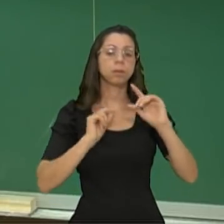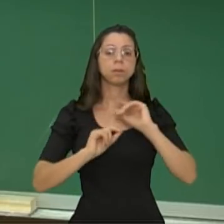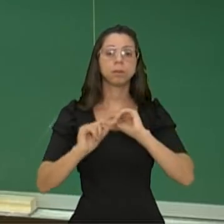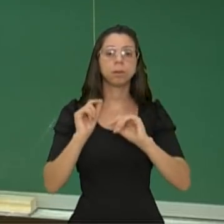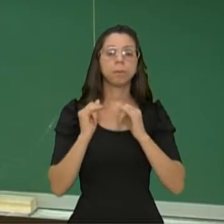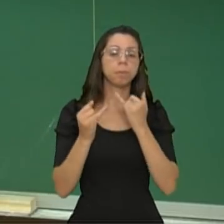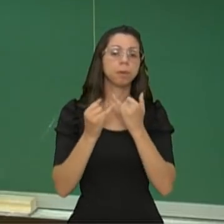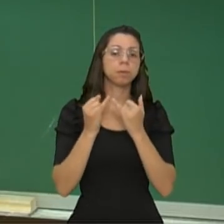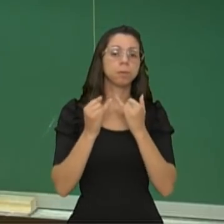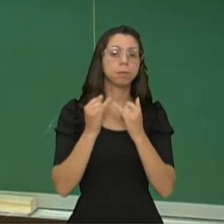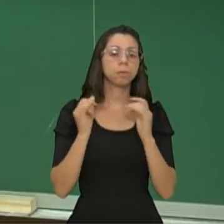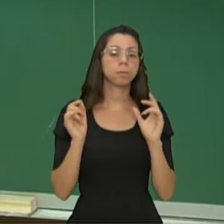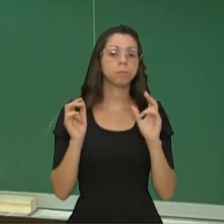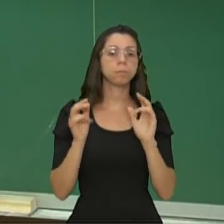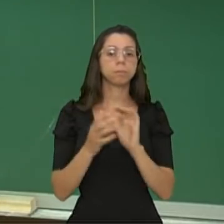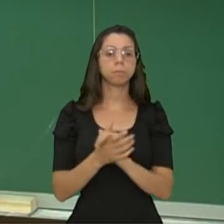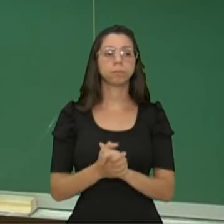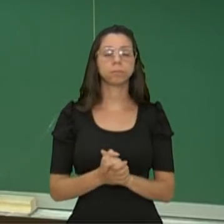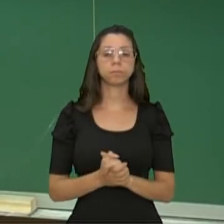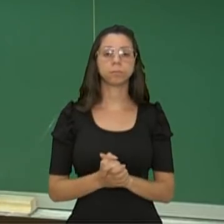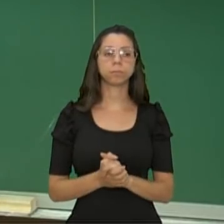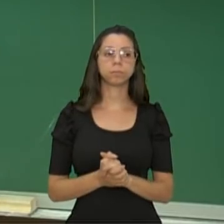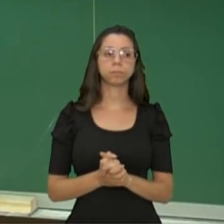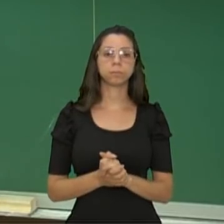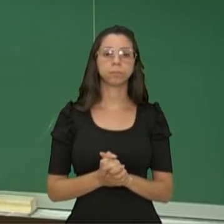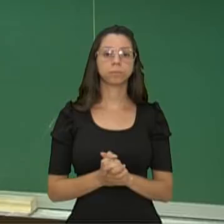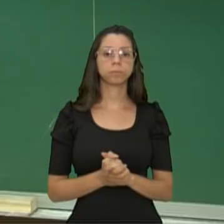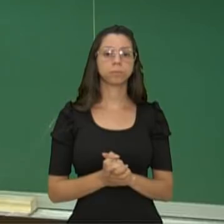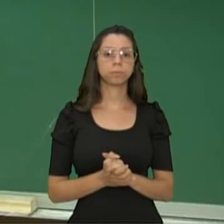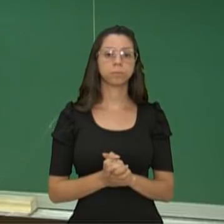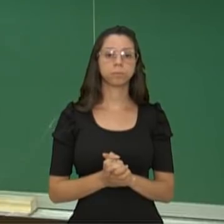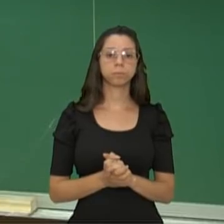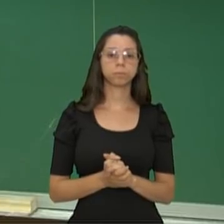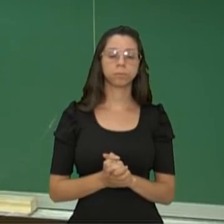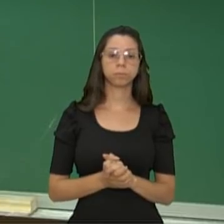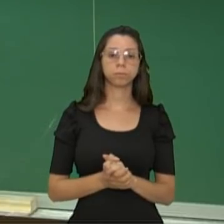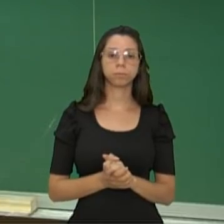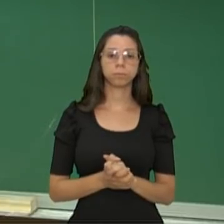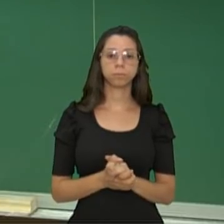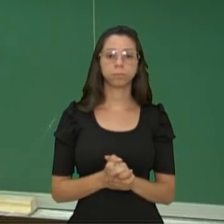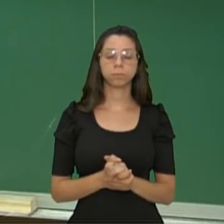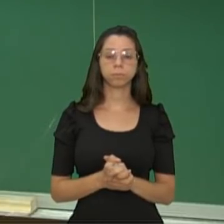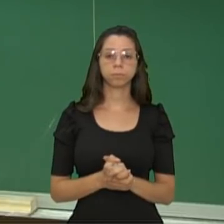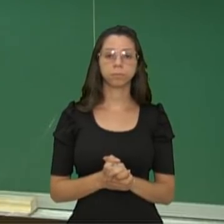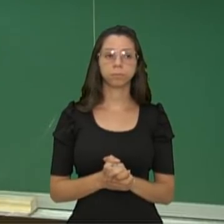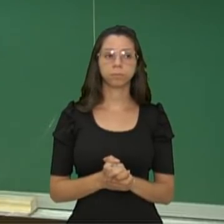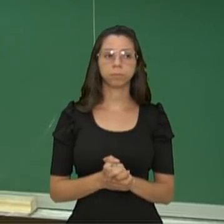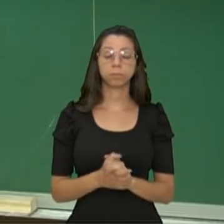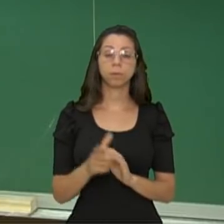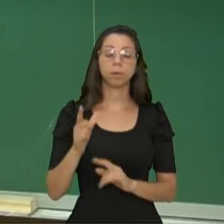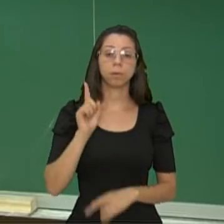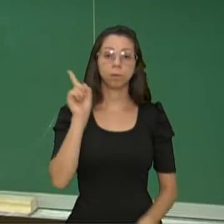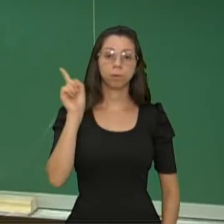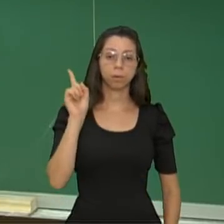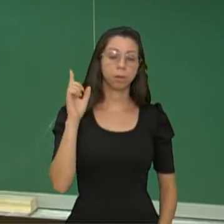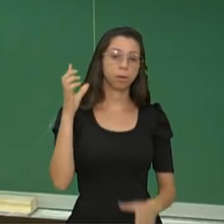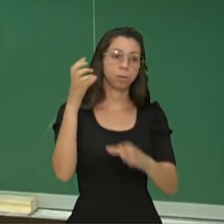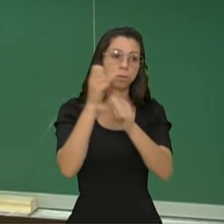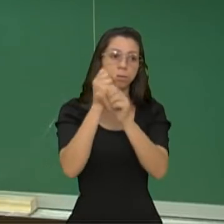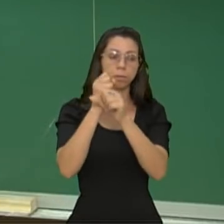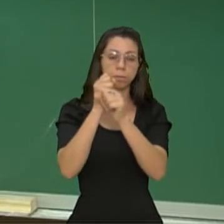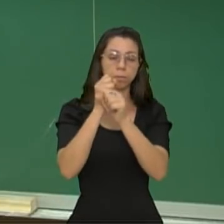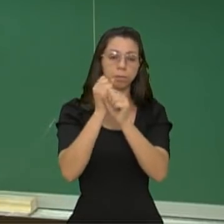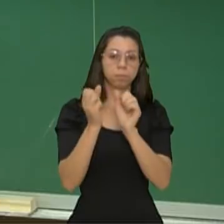possa obter o meu número consecutivo? Olha só, aqui eu somei mais uma unidade. Para obter